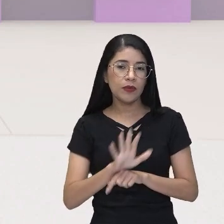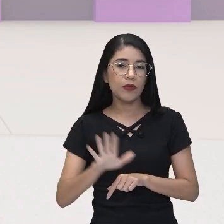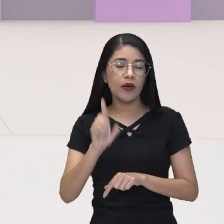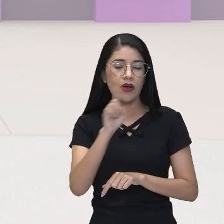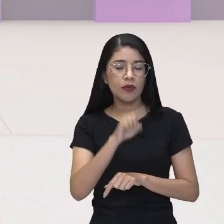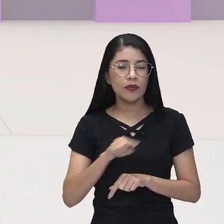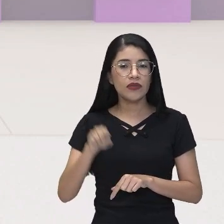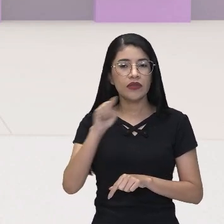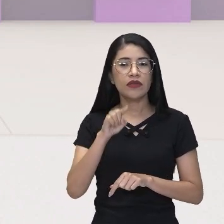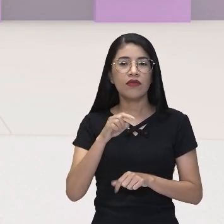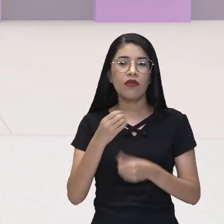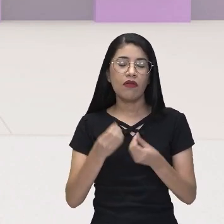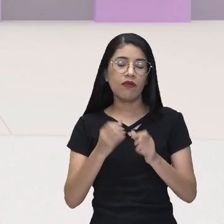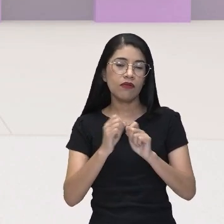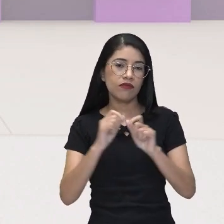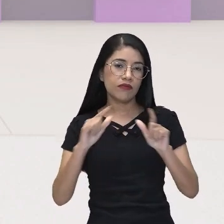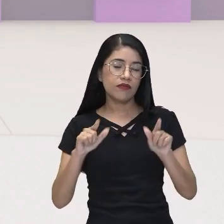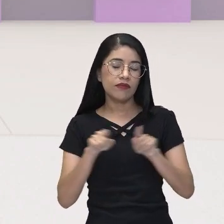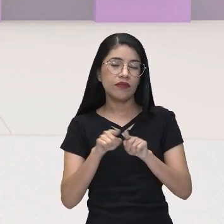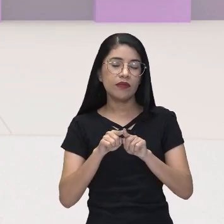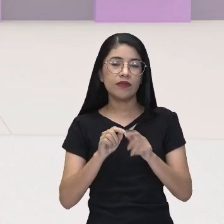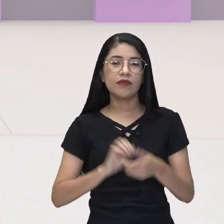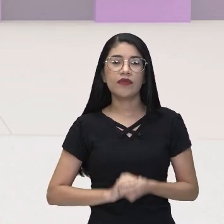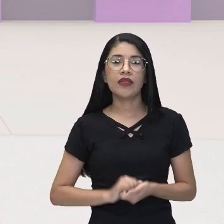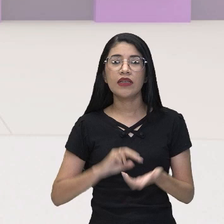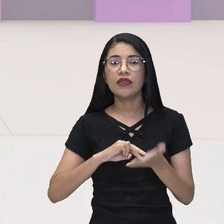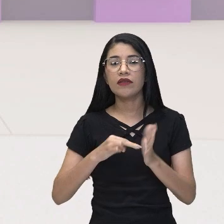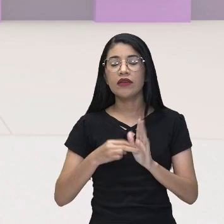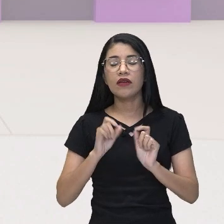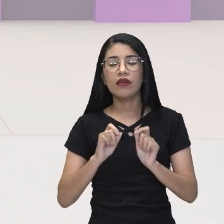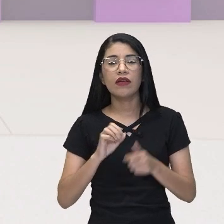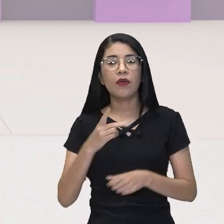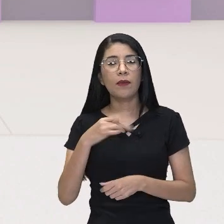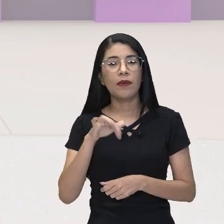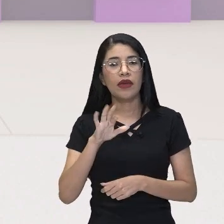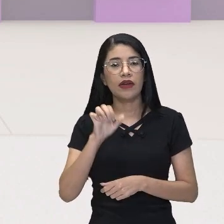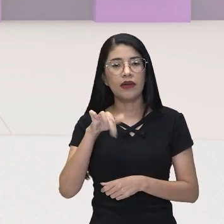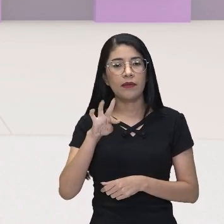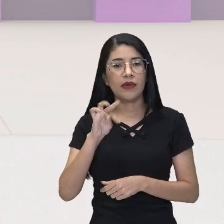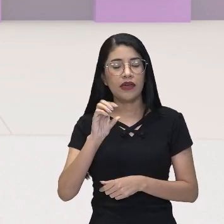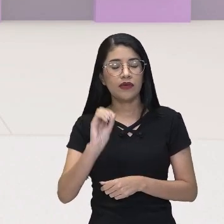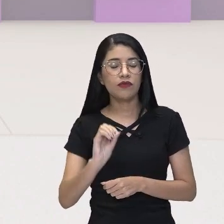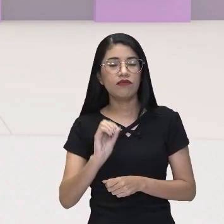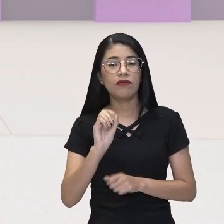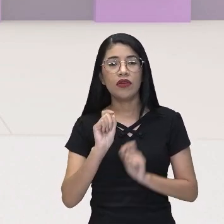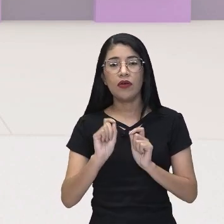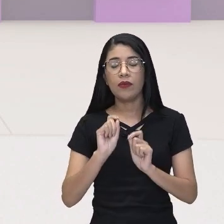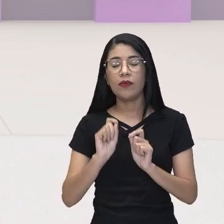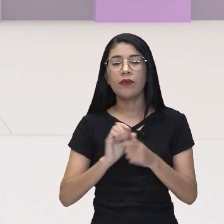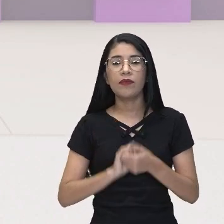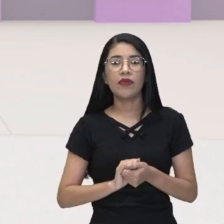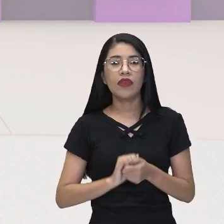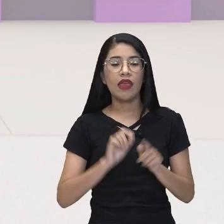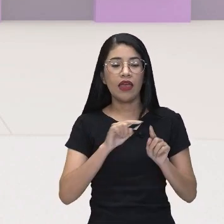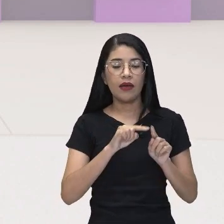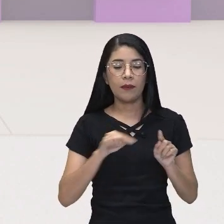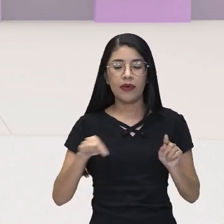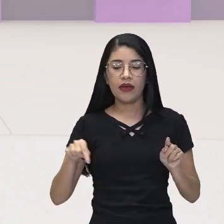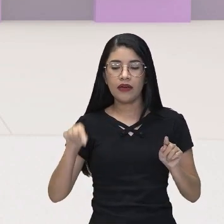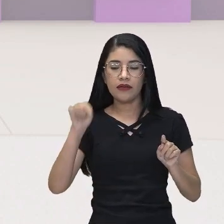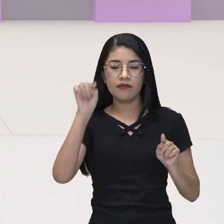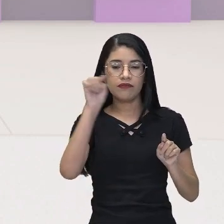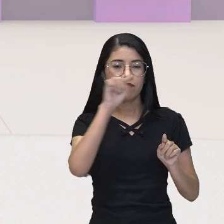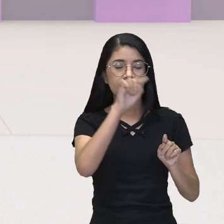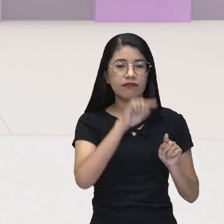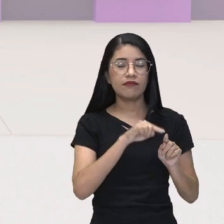Ou seja, a gente pode aqui analisar e verificar que o perímetro, na verdade, ele trata de um contorno de uma figura. Olha